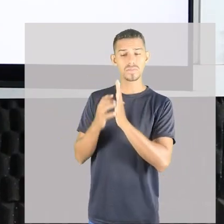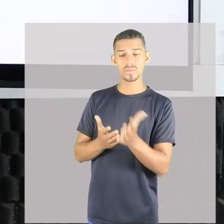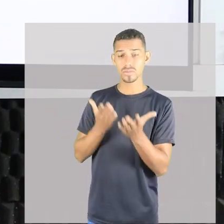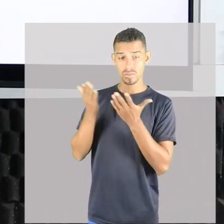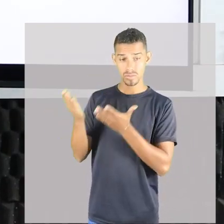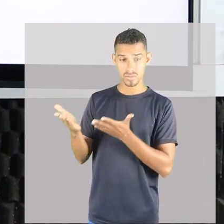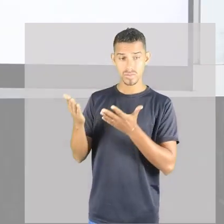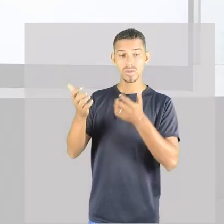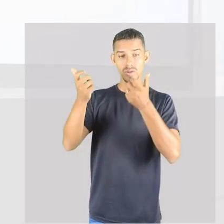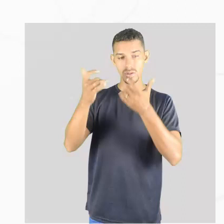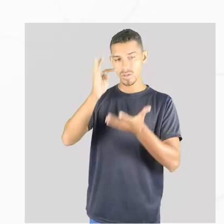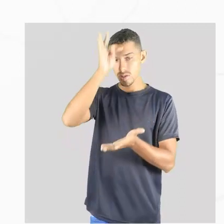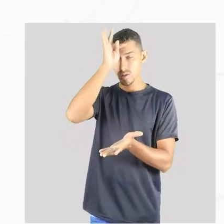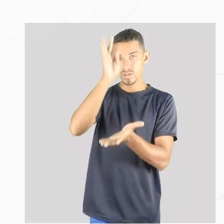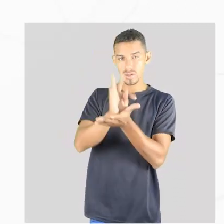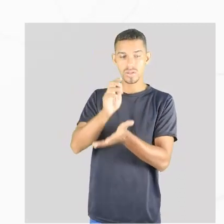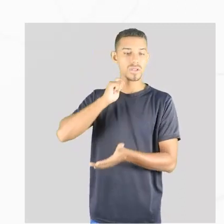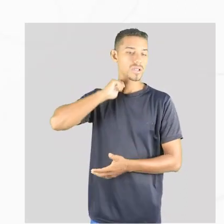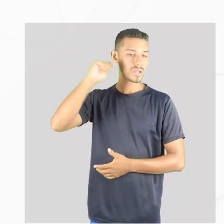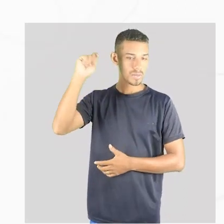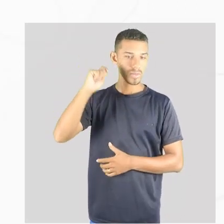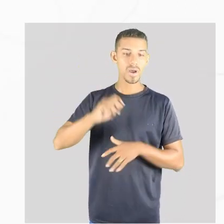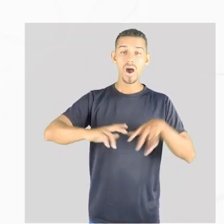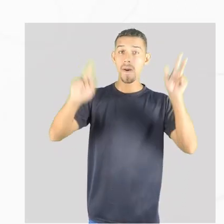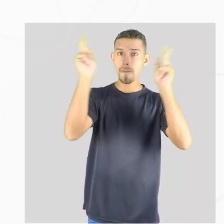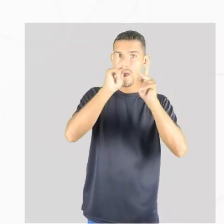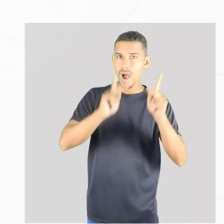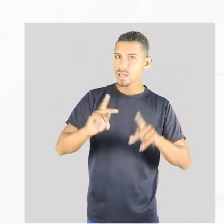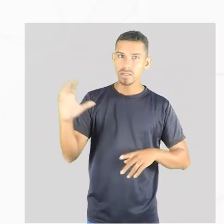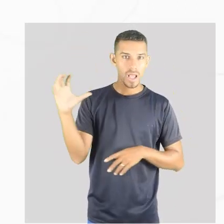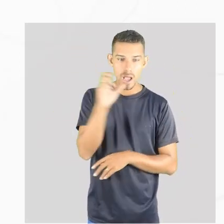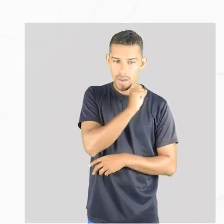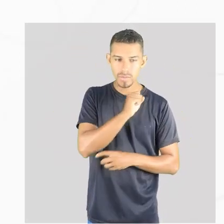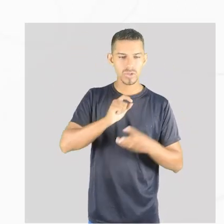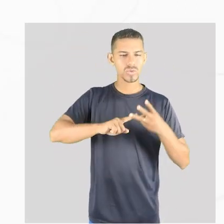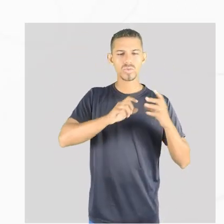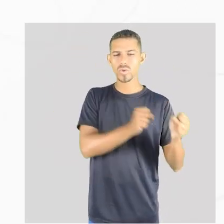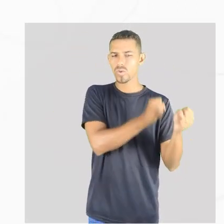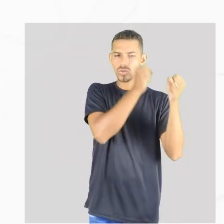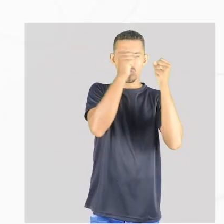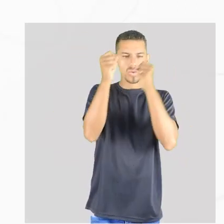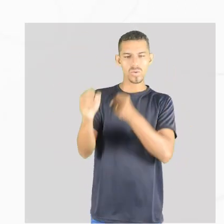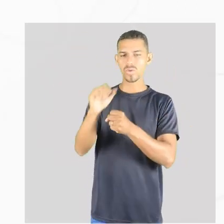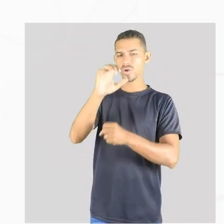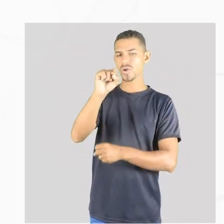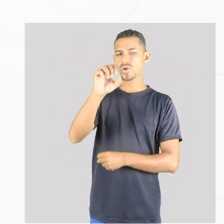teses de Abril. Paz imediata, todo o poder aos sovietes,